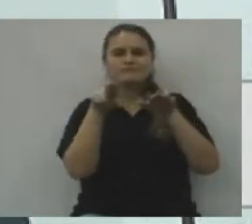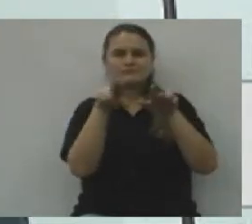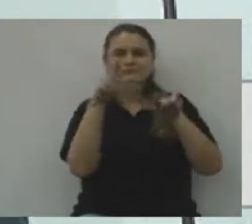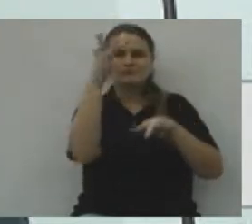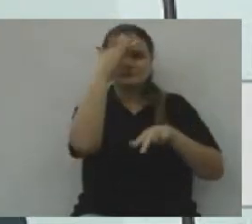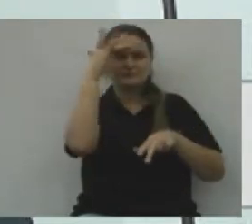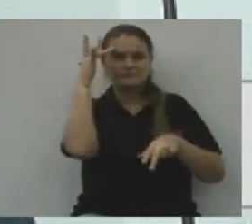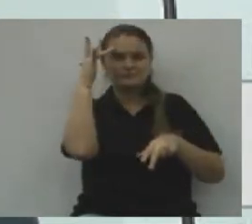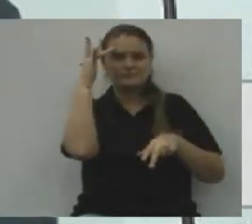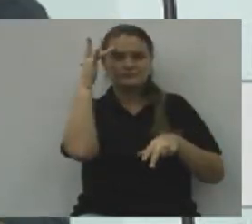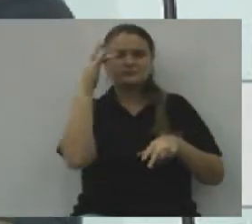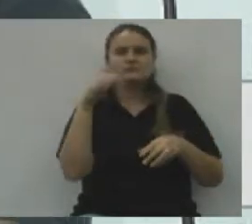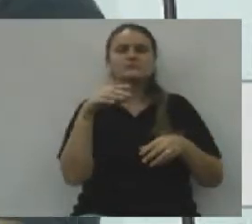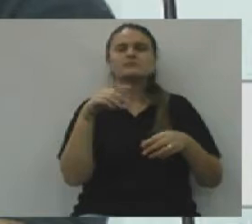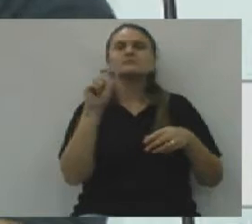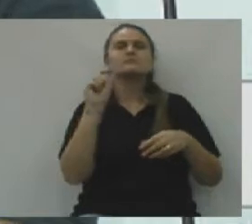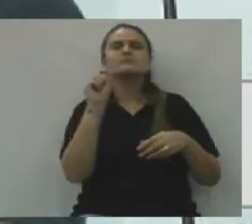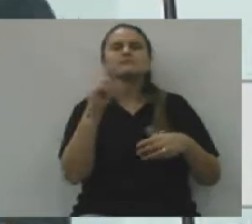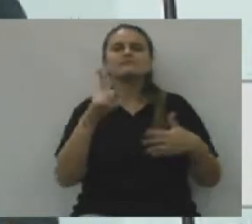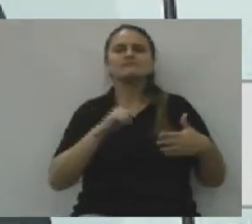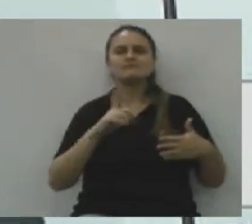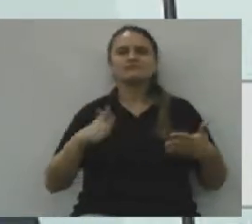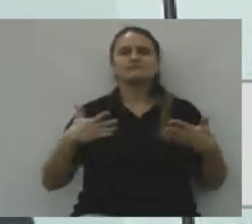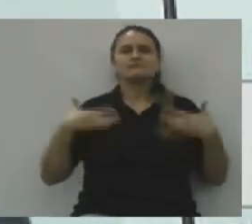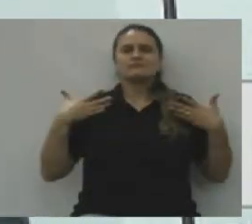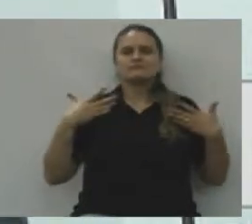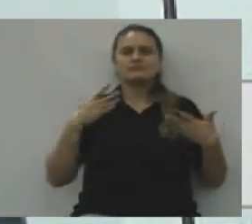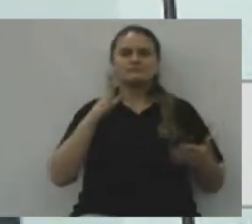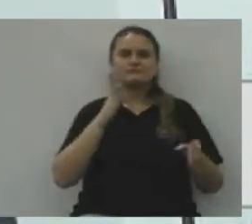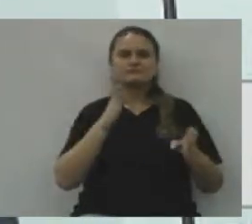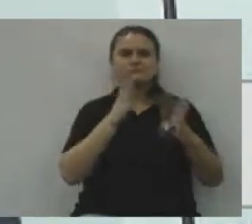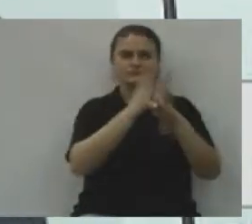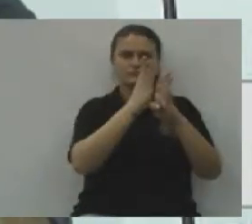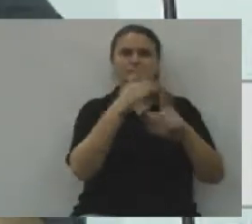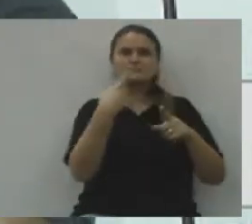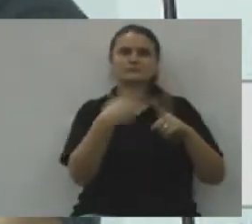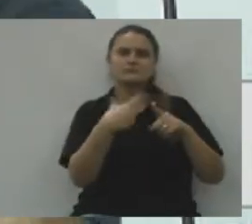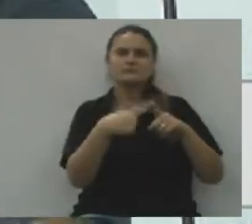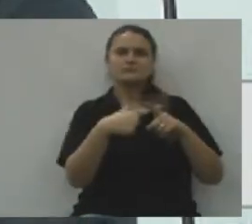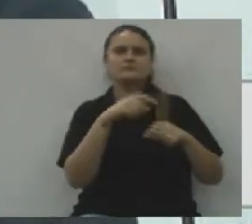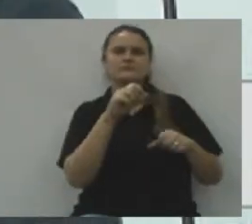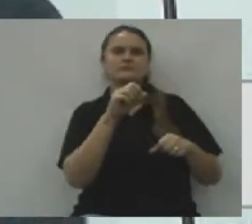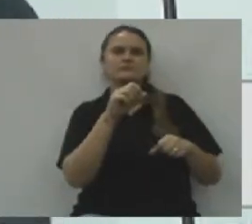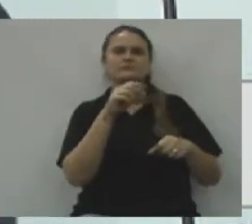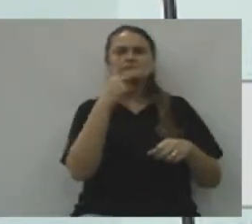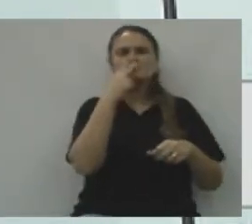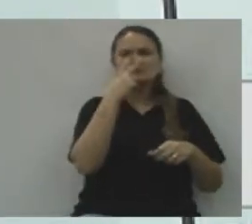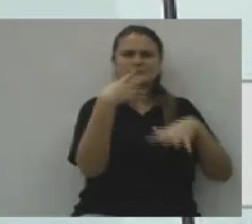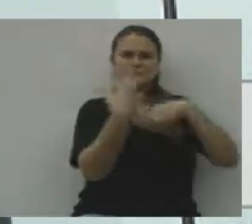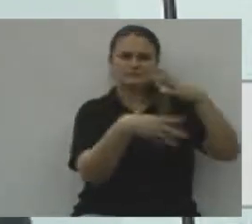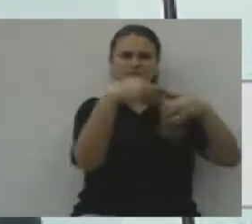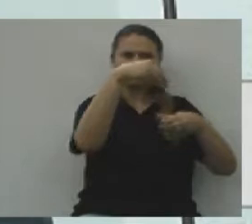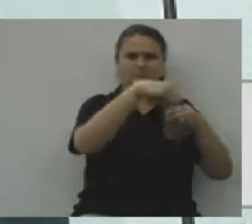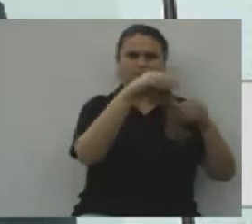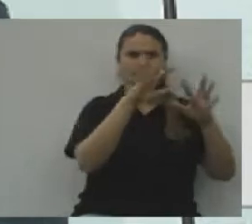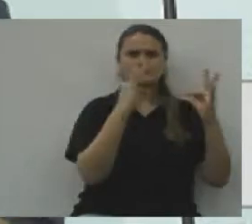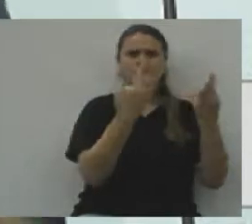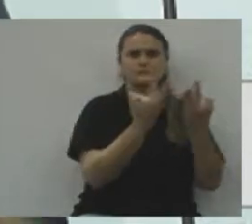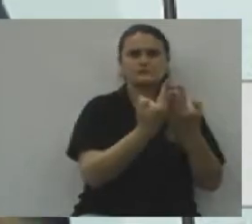estas pessoas. E qual foi a surpresa dele? Que ele viu que o ponto mais comum, ele esperava que era a violência